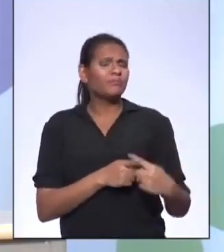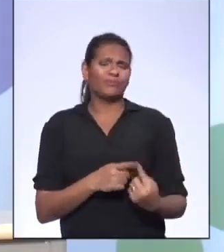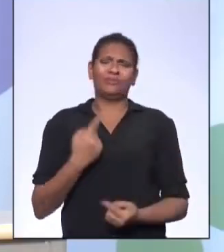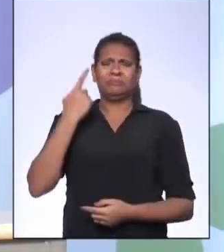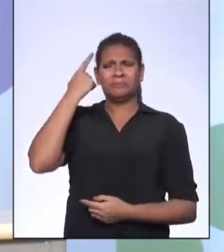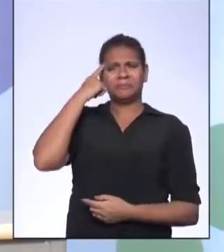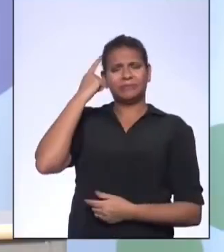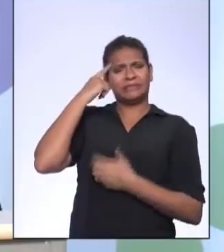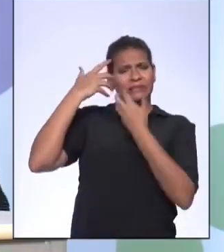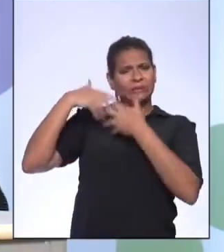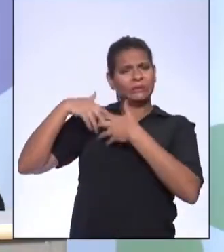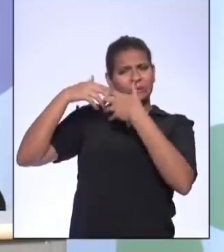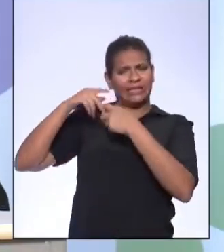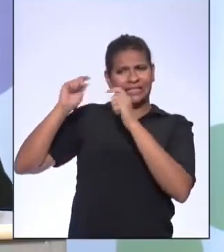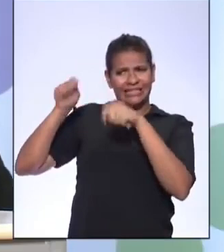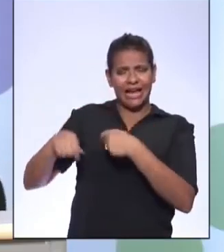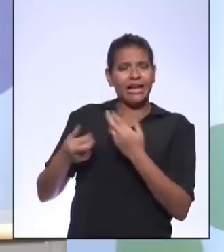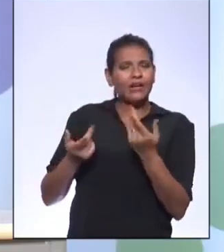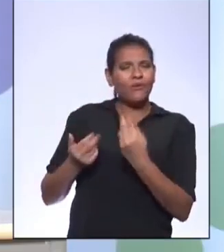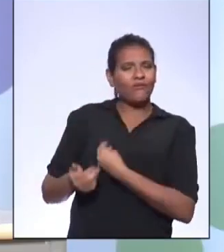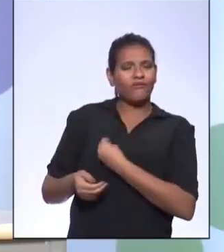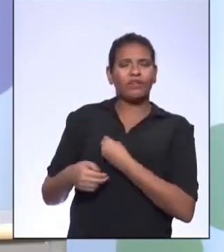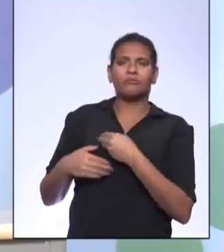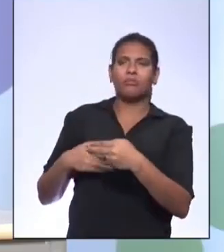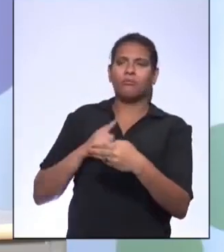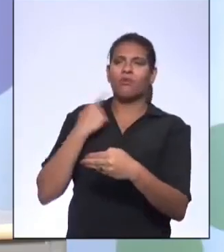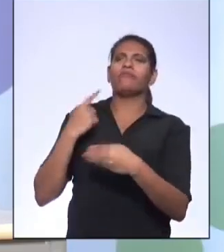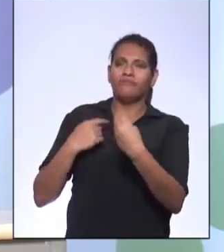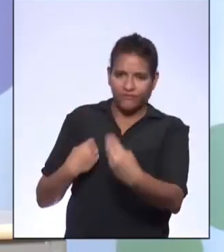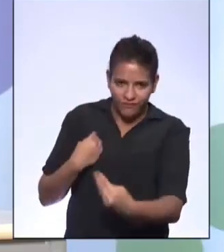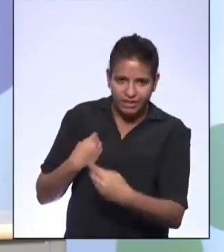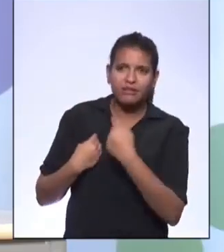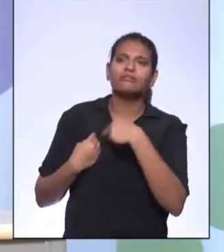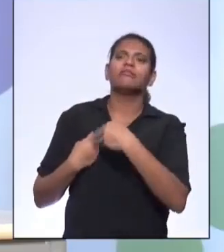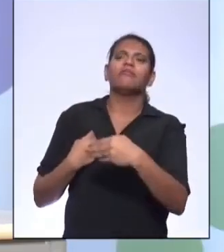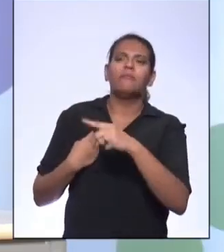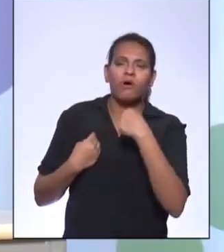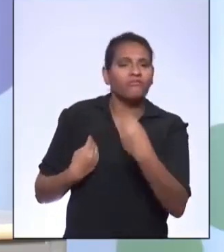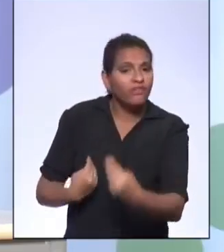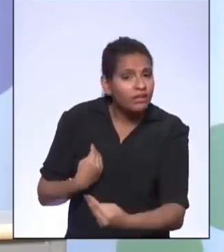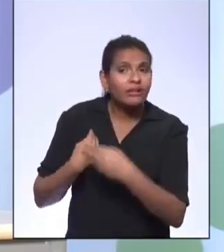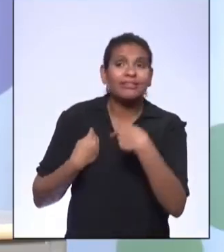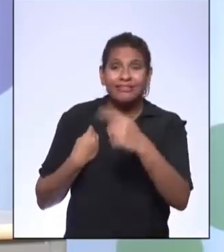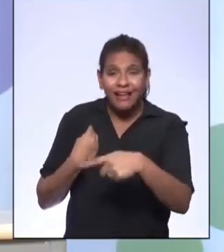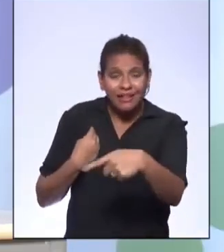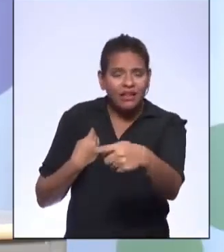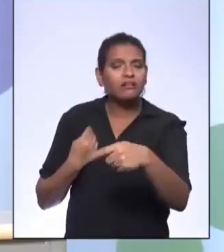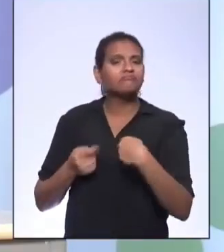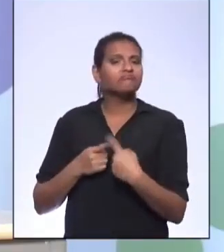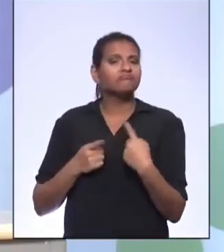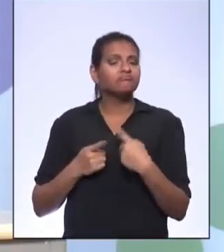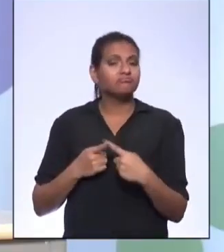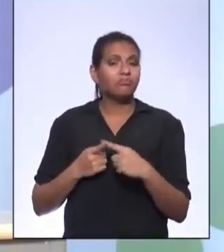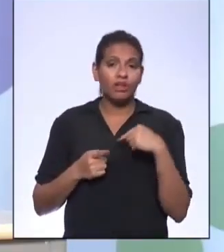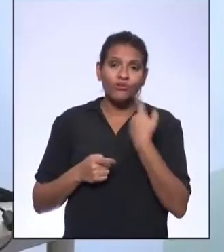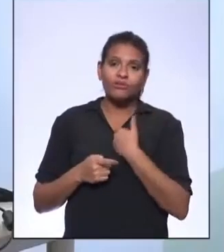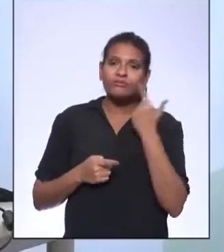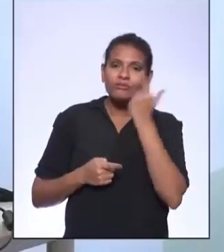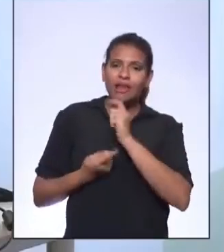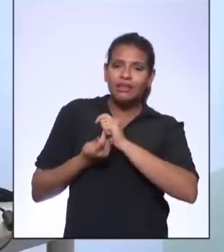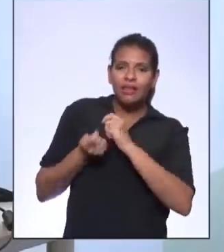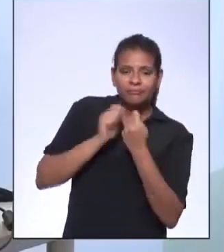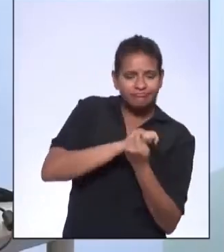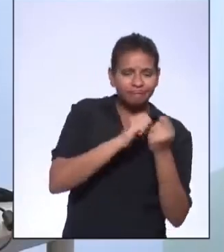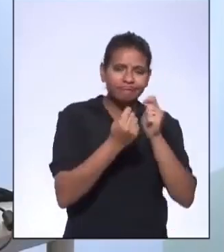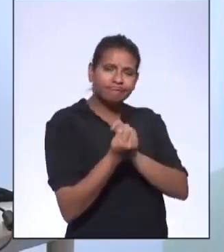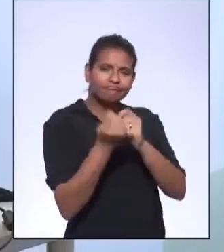de nos adaptarmos e nos acumularmos conhecimentos de culturas diferentes é fundamental. Só para